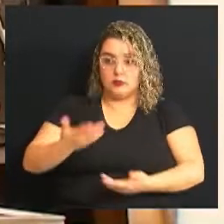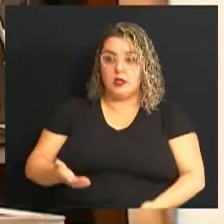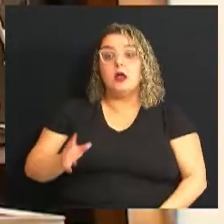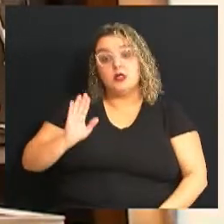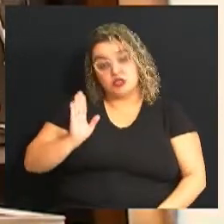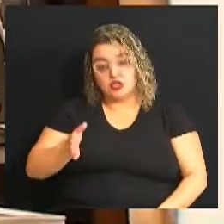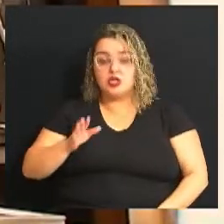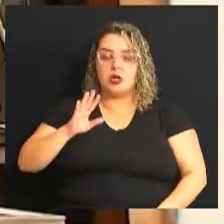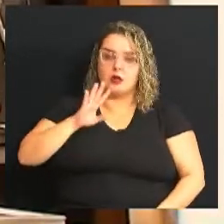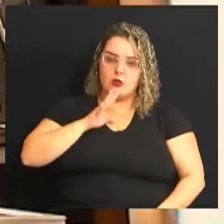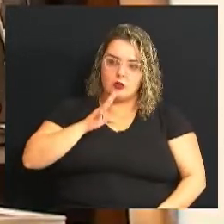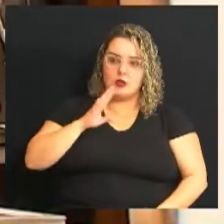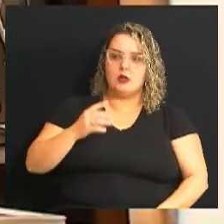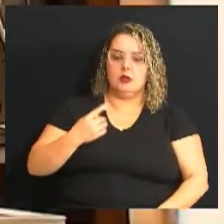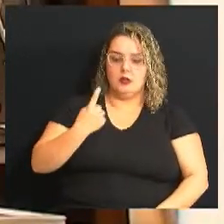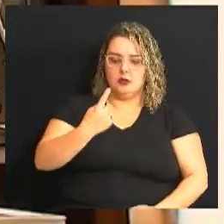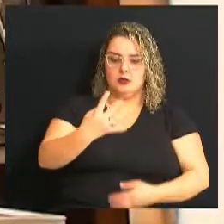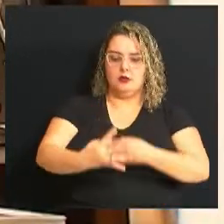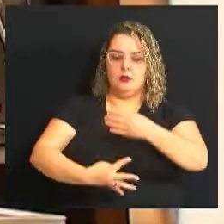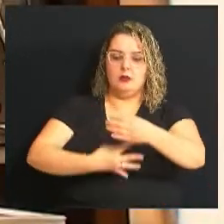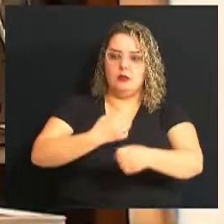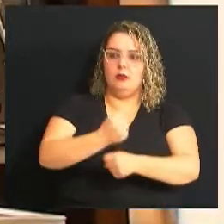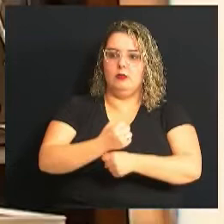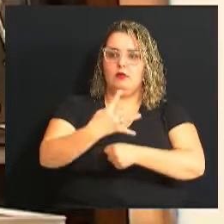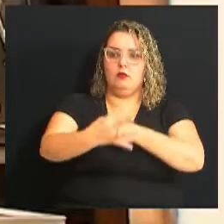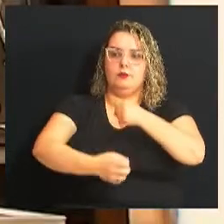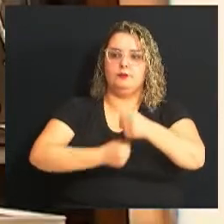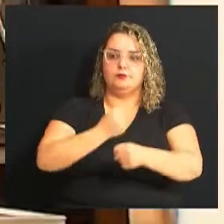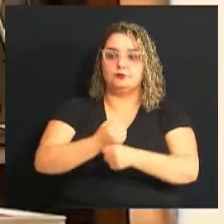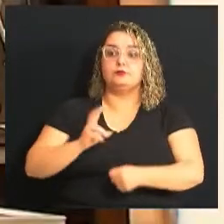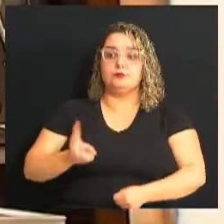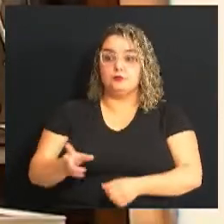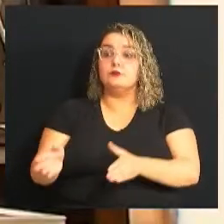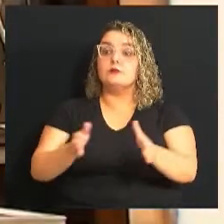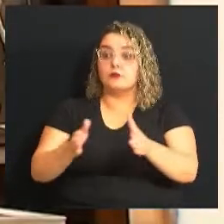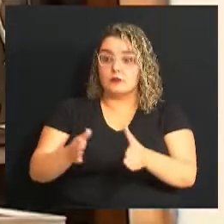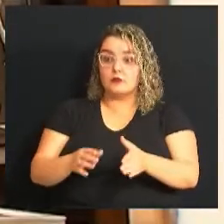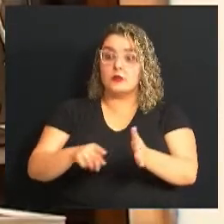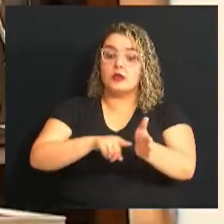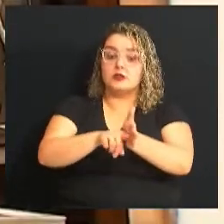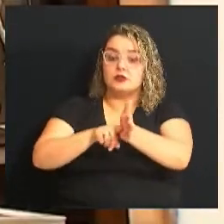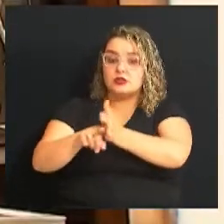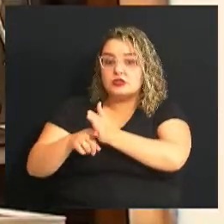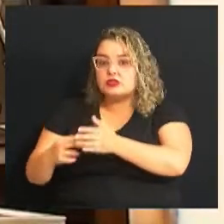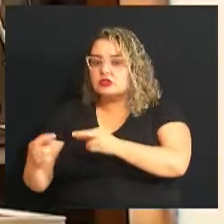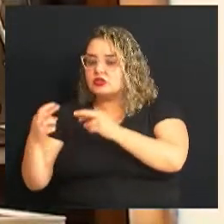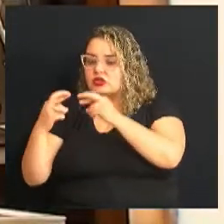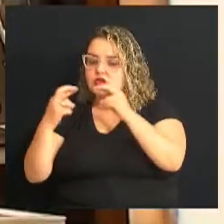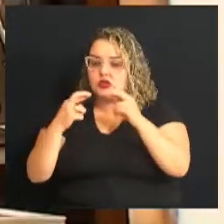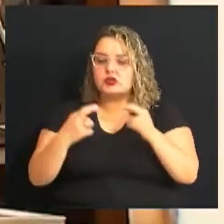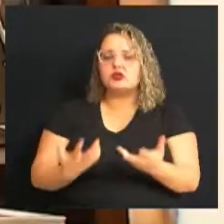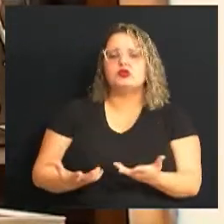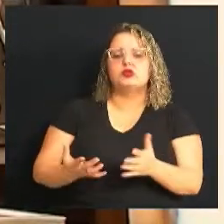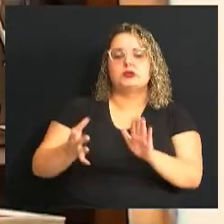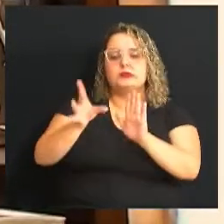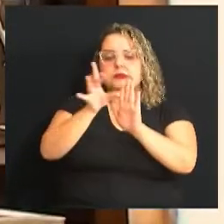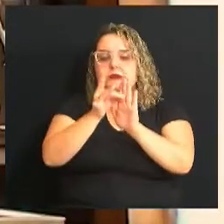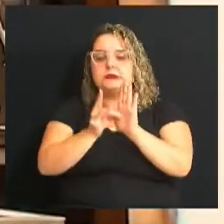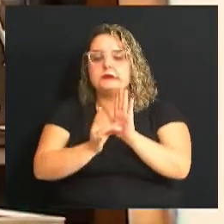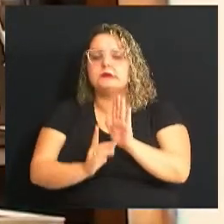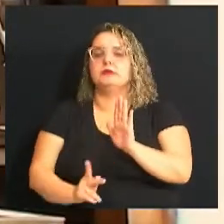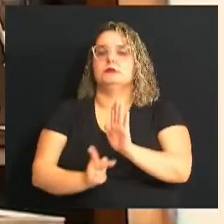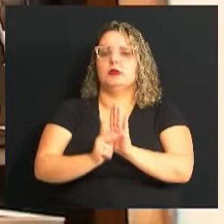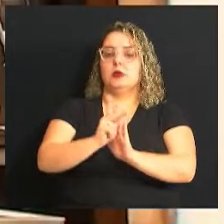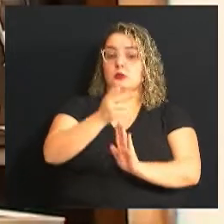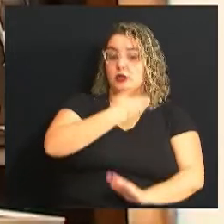conhecido, A cada 4 anos a gente tem sempre esse momento de pesquisar, de checar quais são os planos de governo,